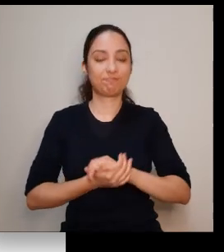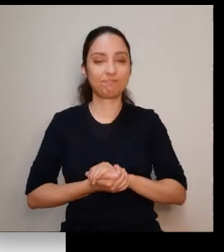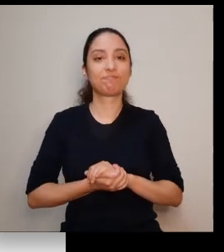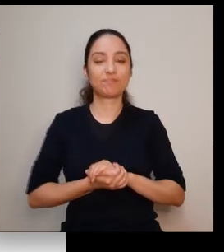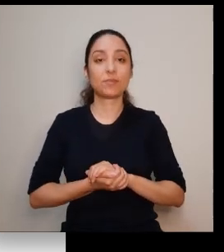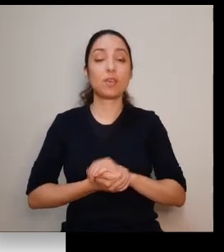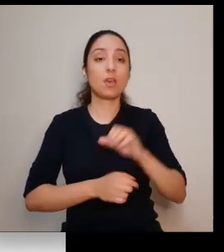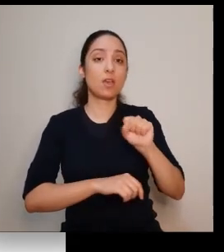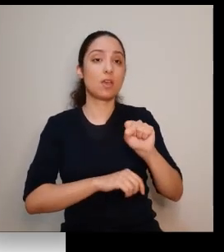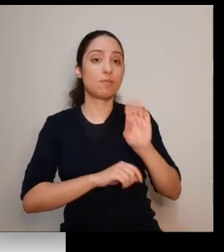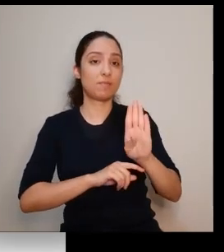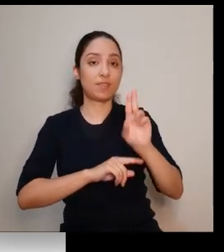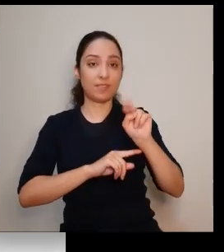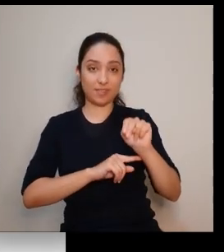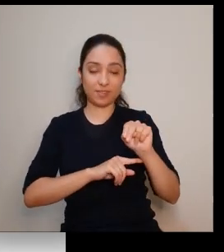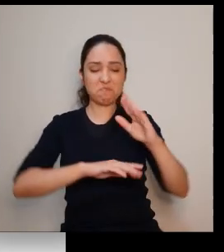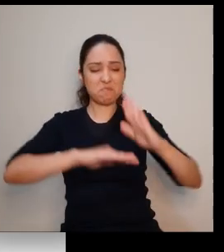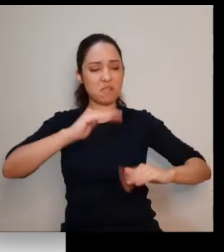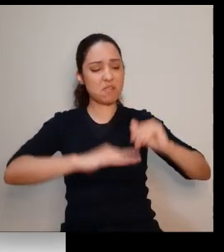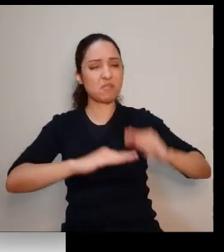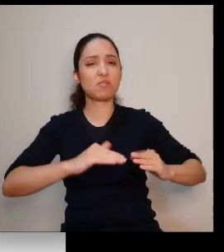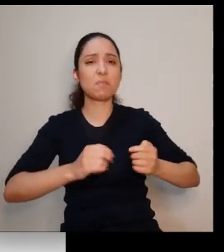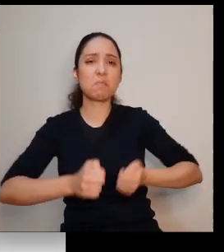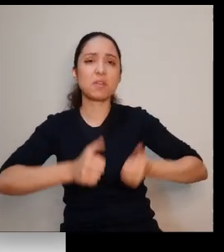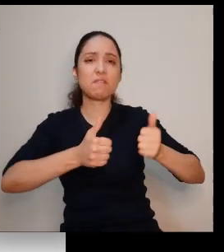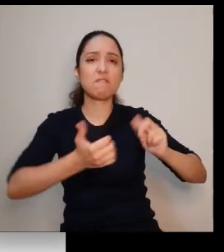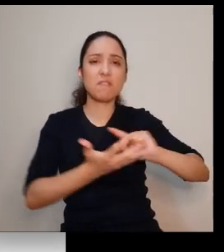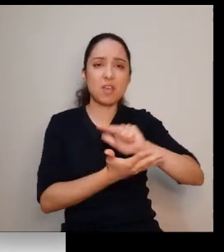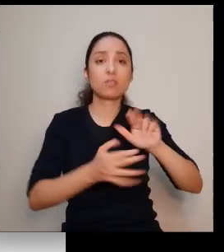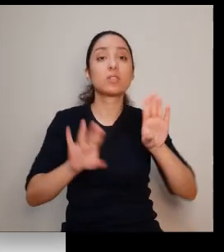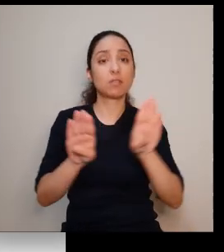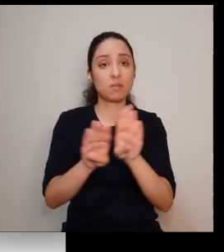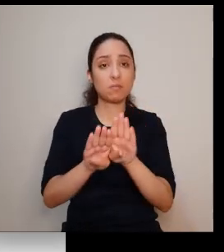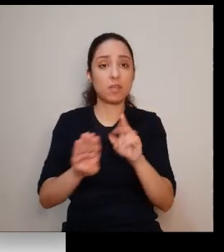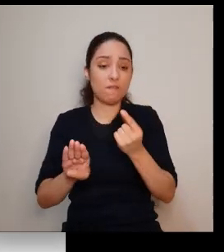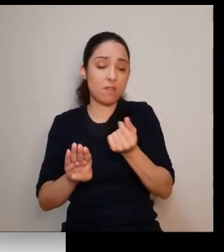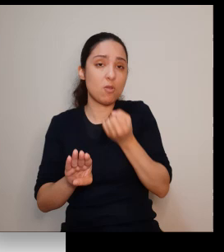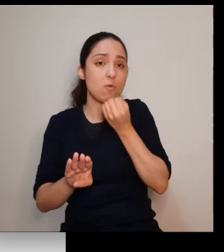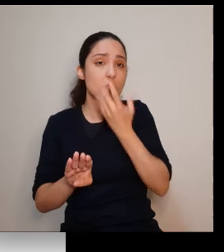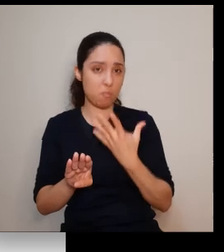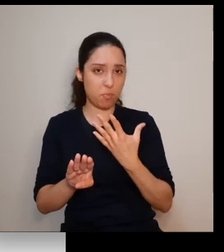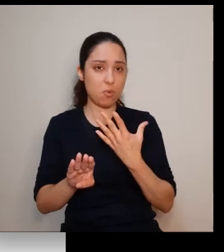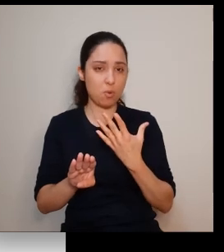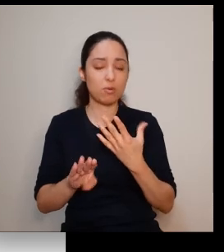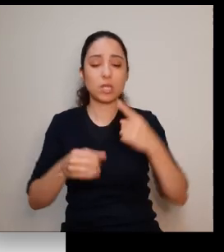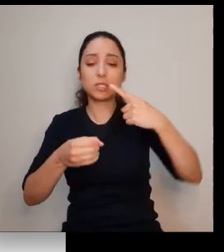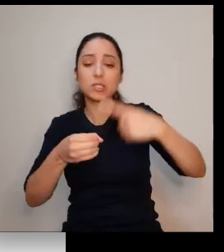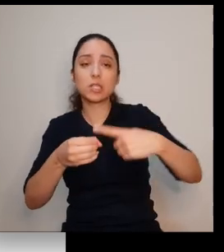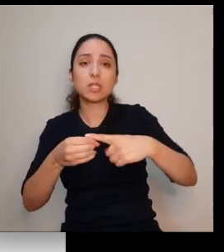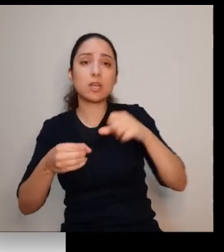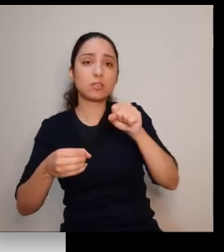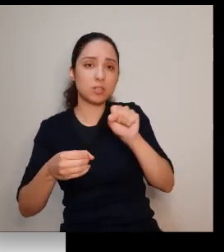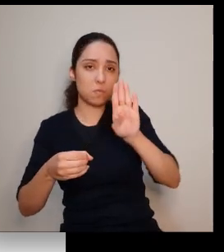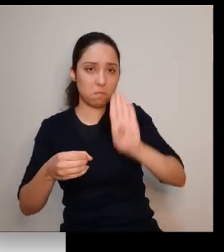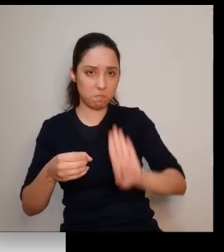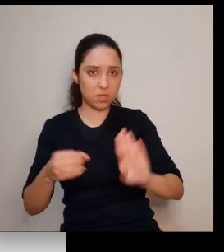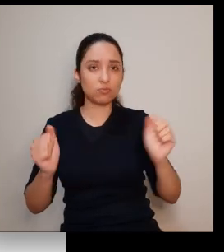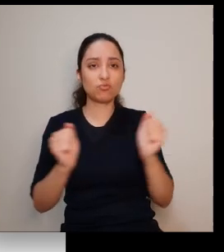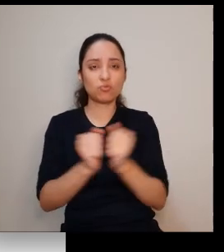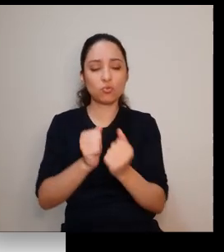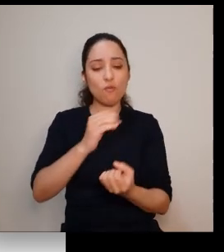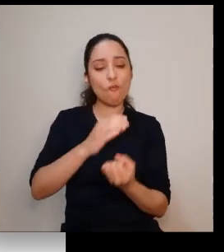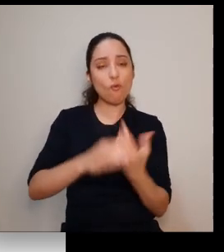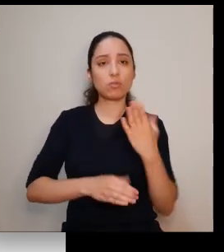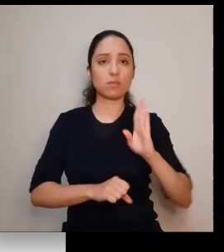natural. As SBN geram múltiplos benefícios e possuem uma ótima relação custo-benefício.